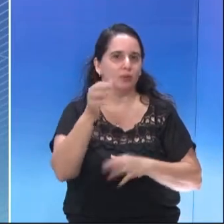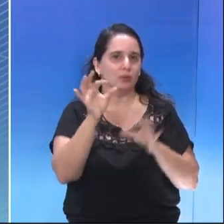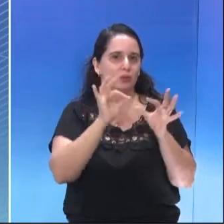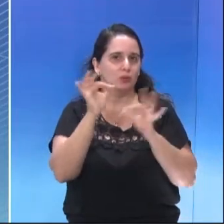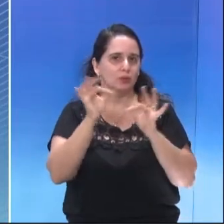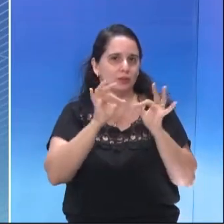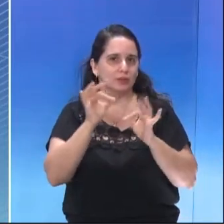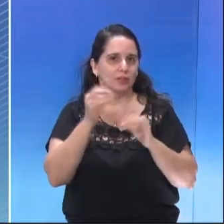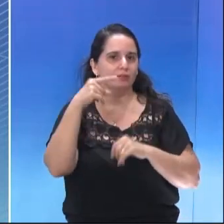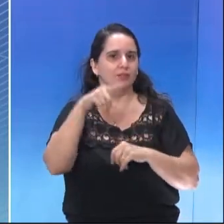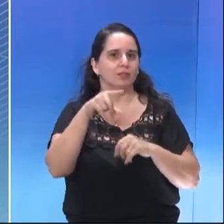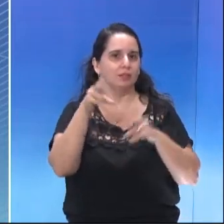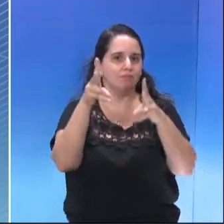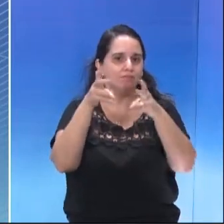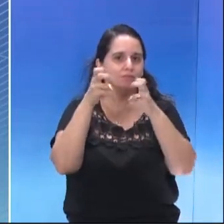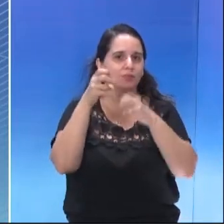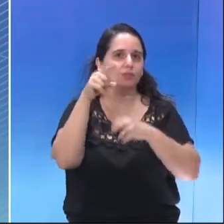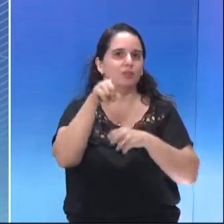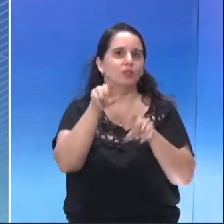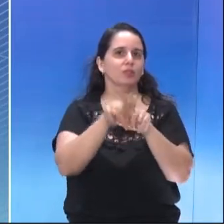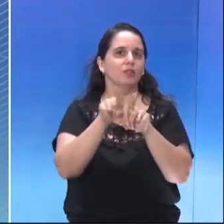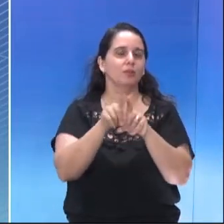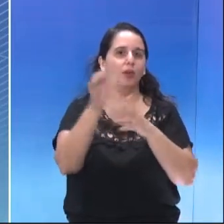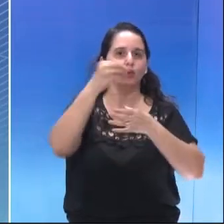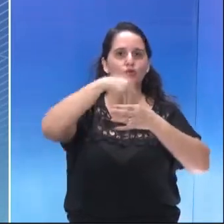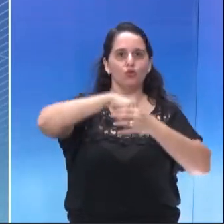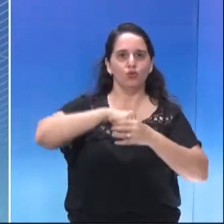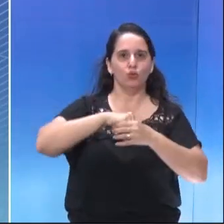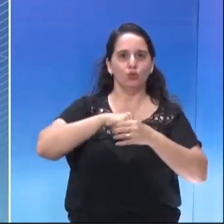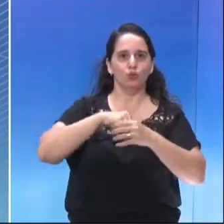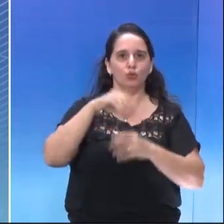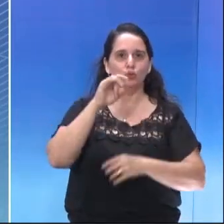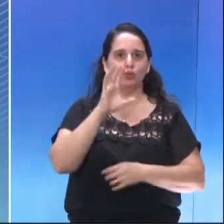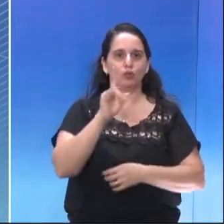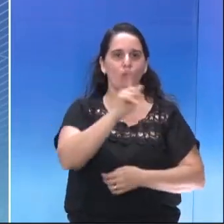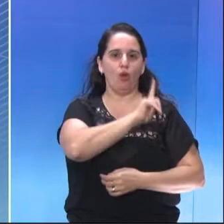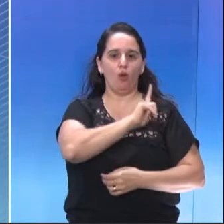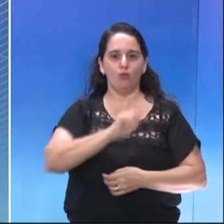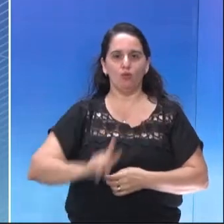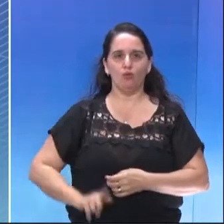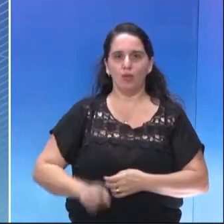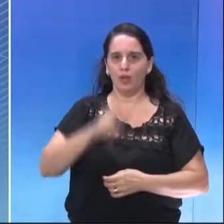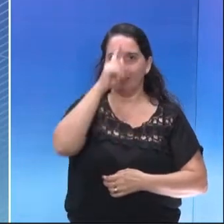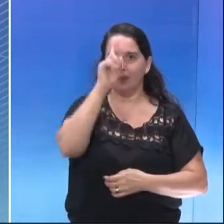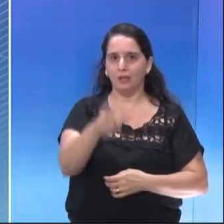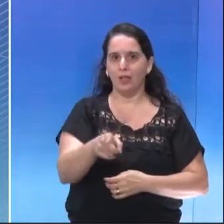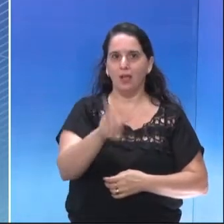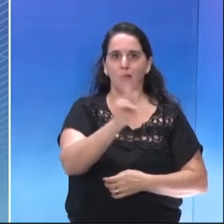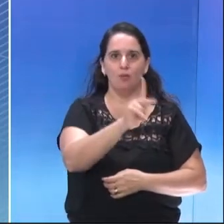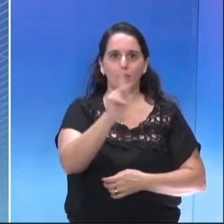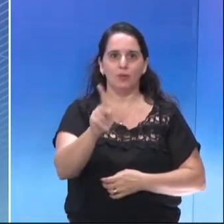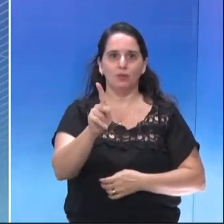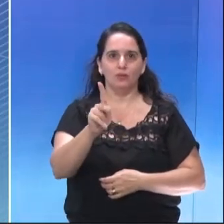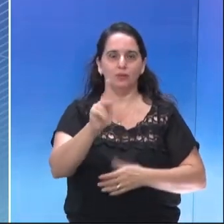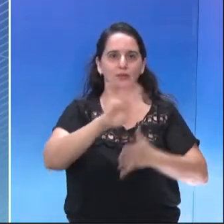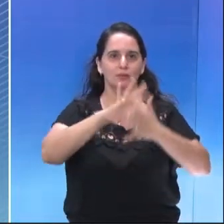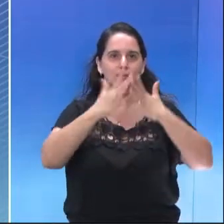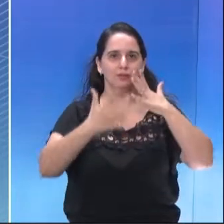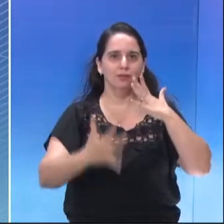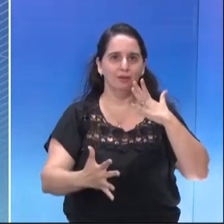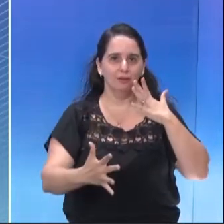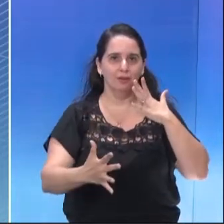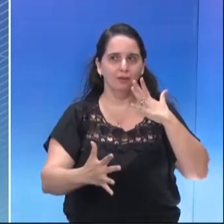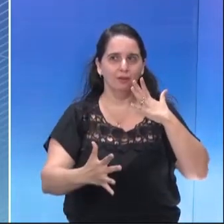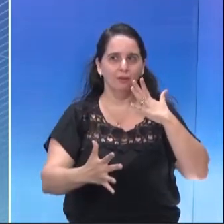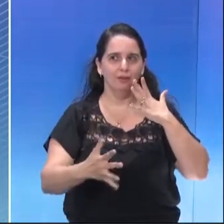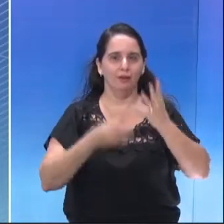Então você perceba que você é parte, não adianta só o governo colocar professor na escola que saiba a linguagem brasileira de sinais,